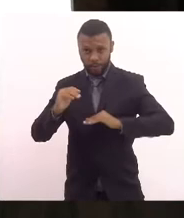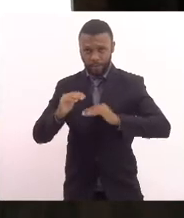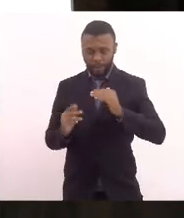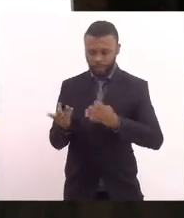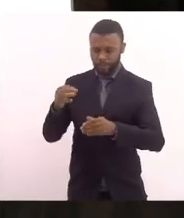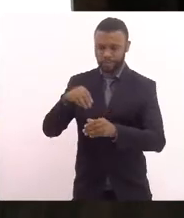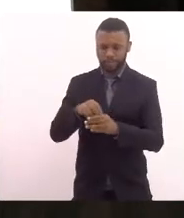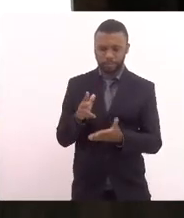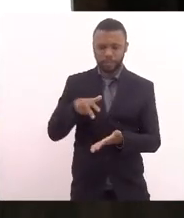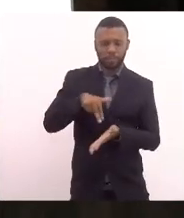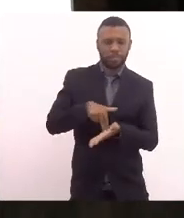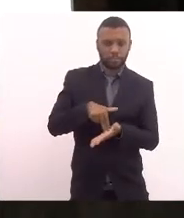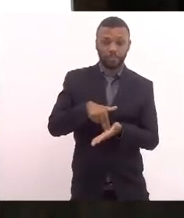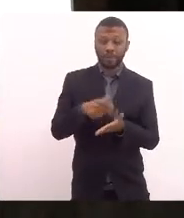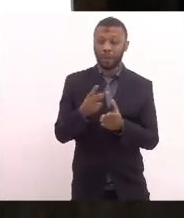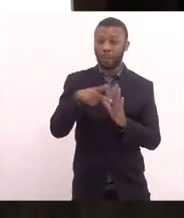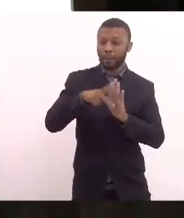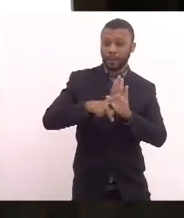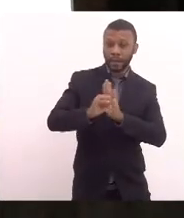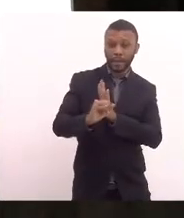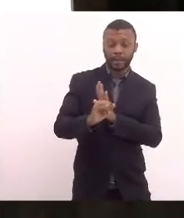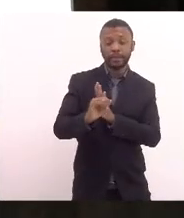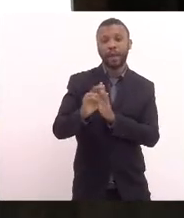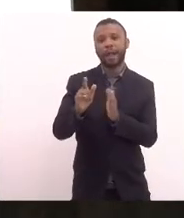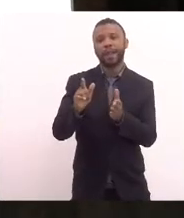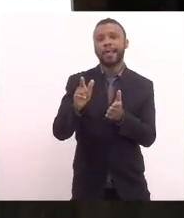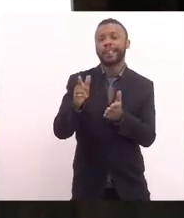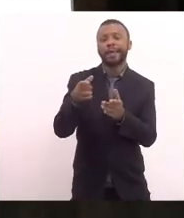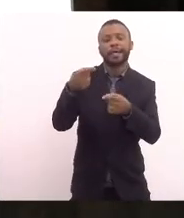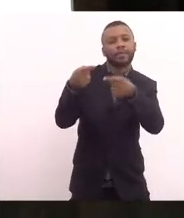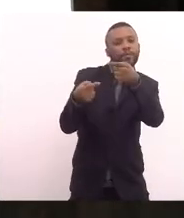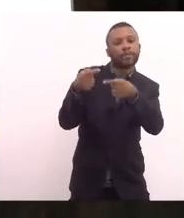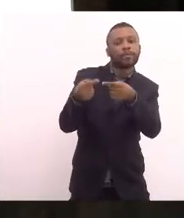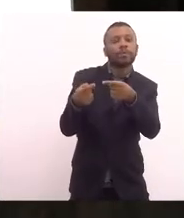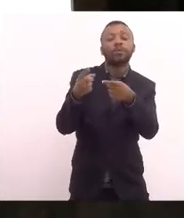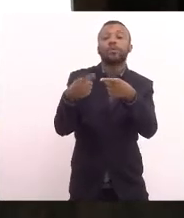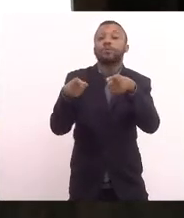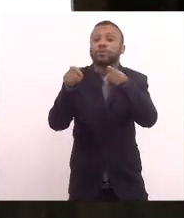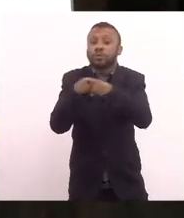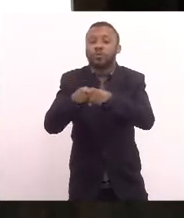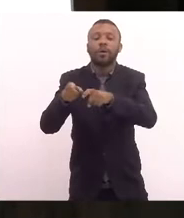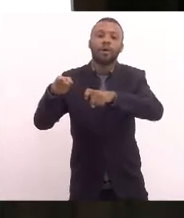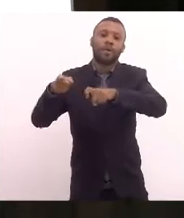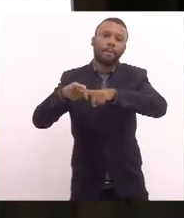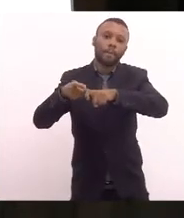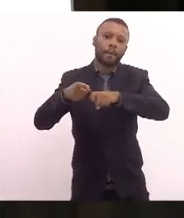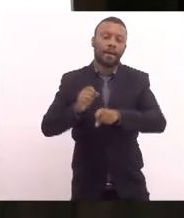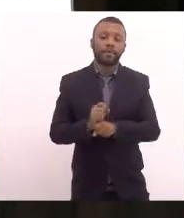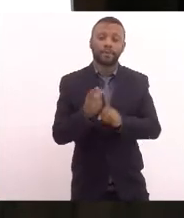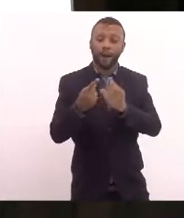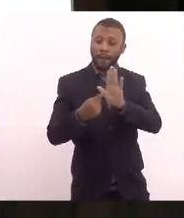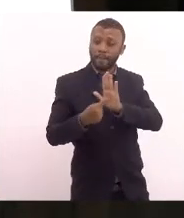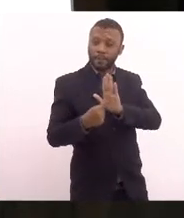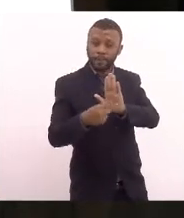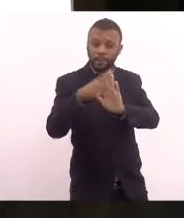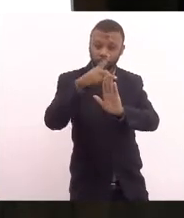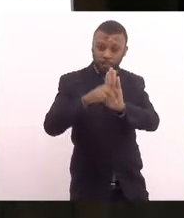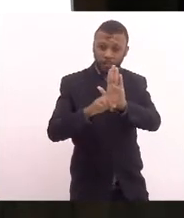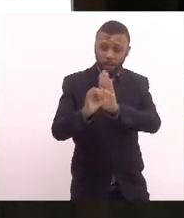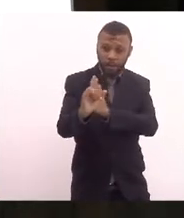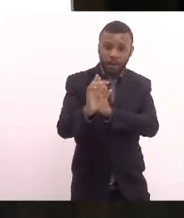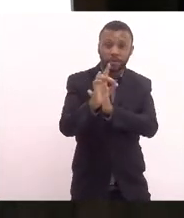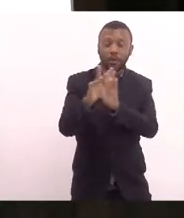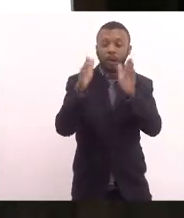tramitam, Zezé, só com os médicos. A apresentação deles é só para